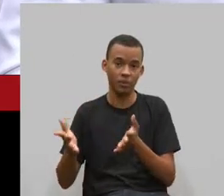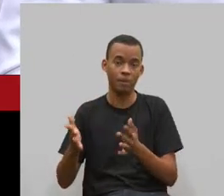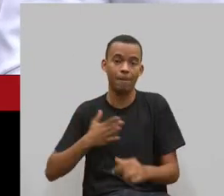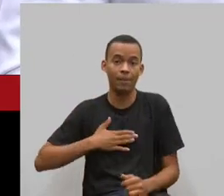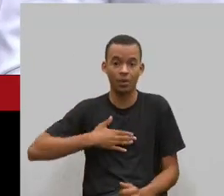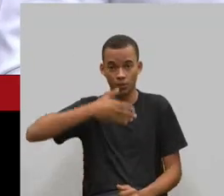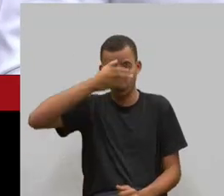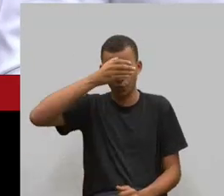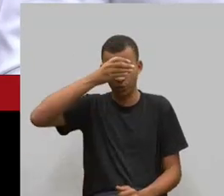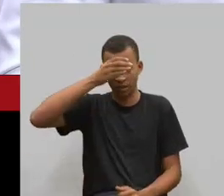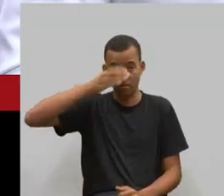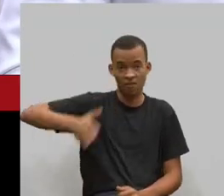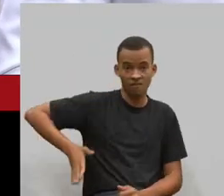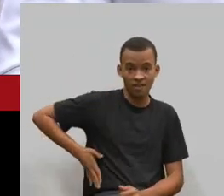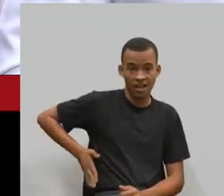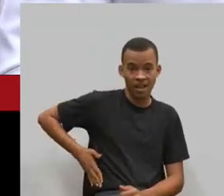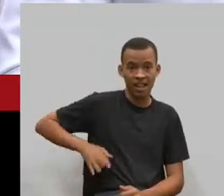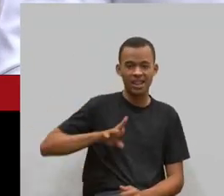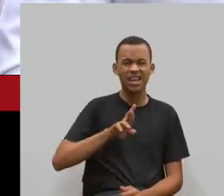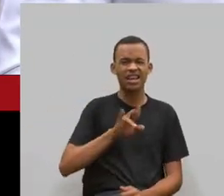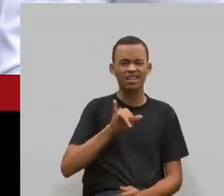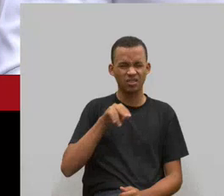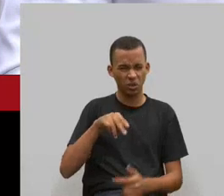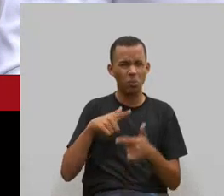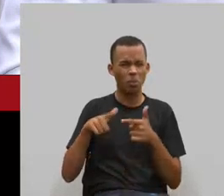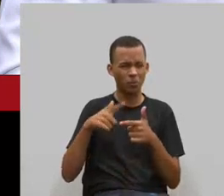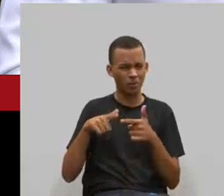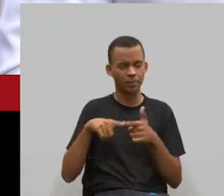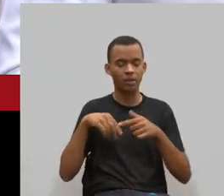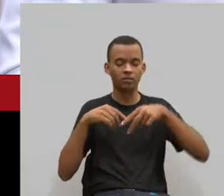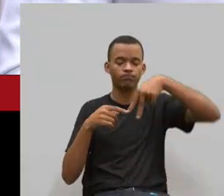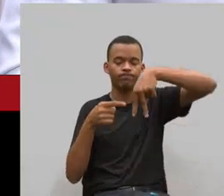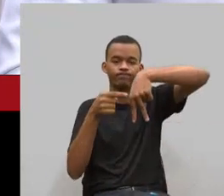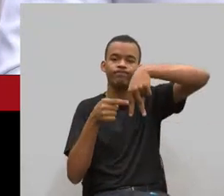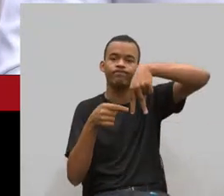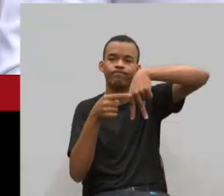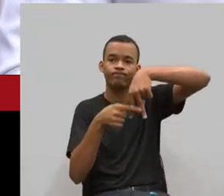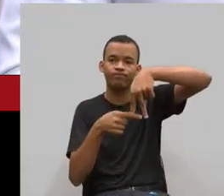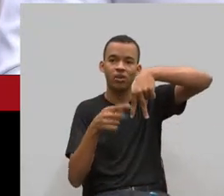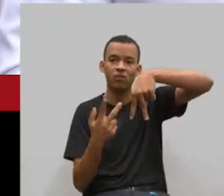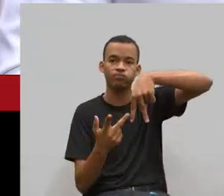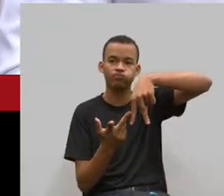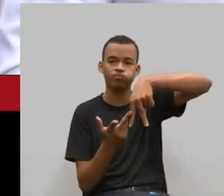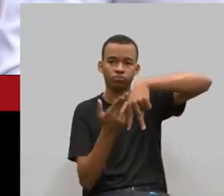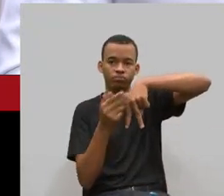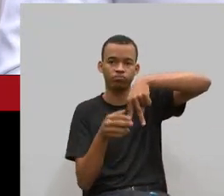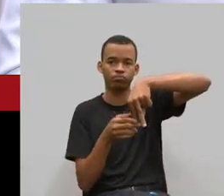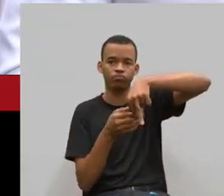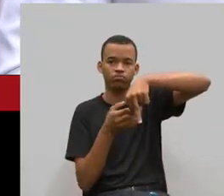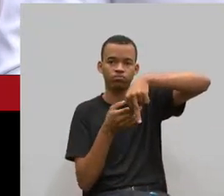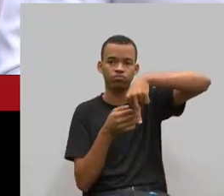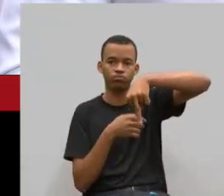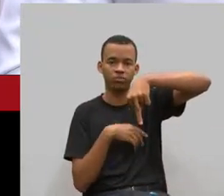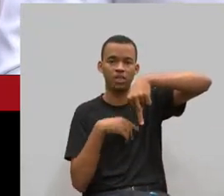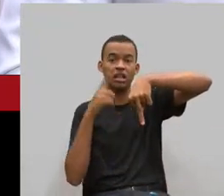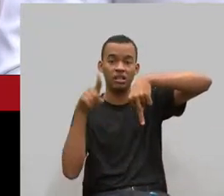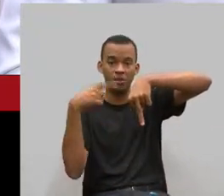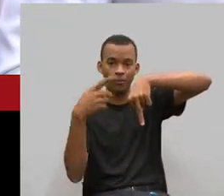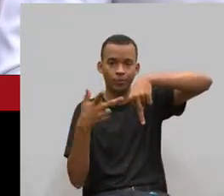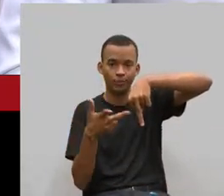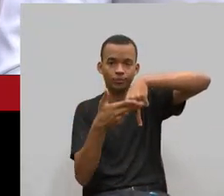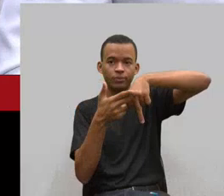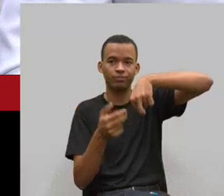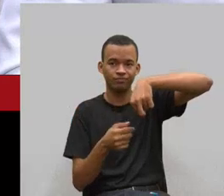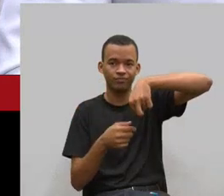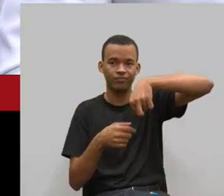insuficiência renal primeiro ele perdeu a primeira perna ele era amputado depois de um ano ele perdeu a segunda perna